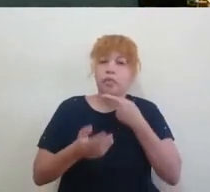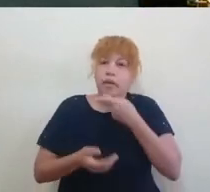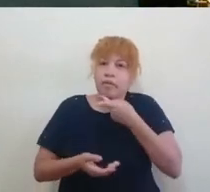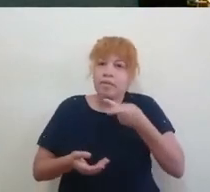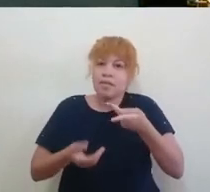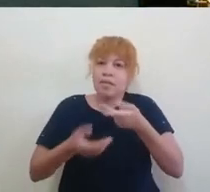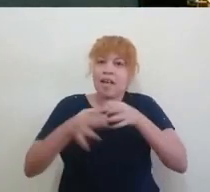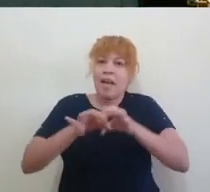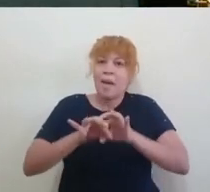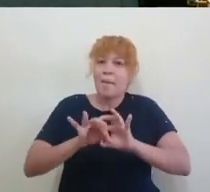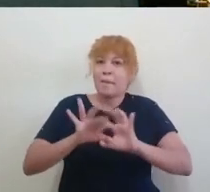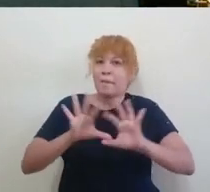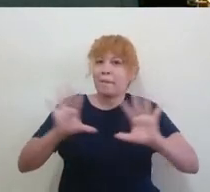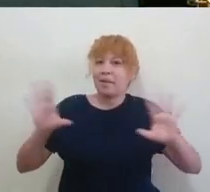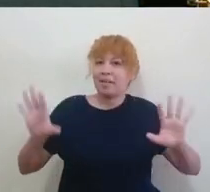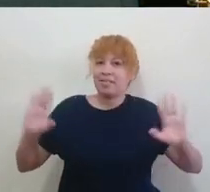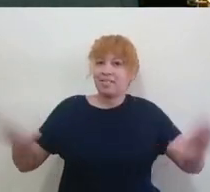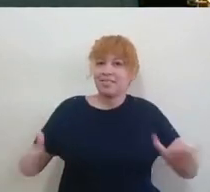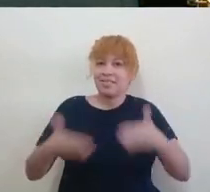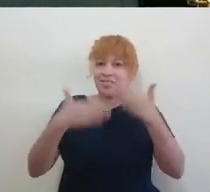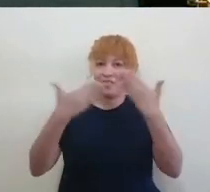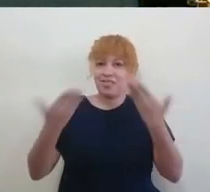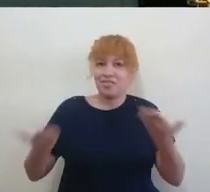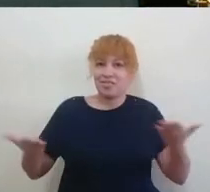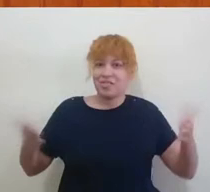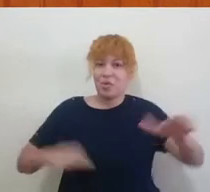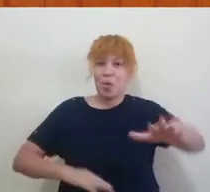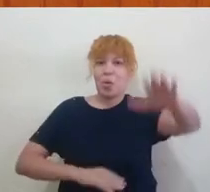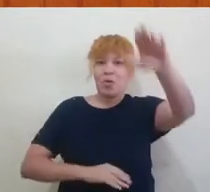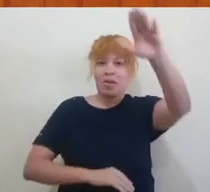semestre de 2020.